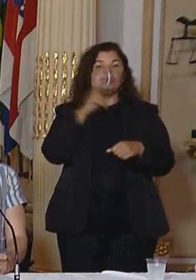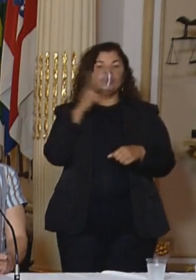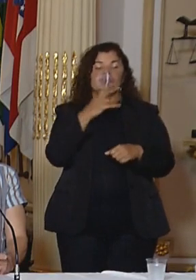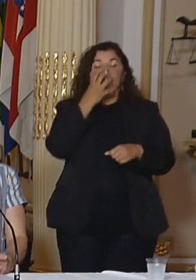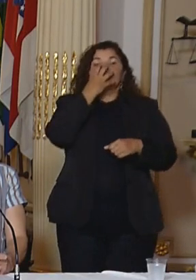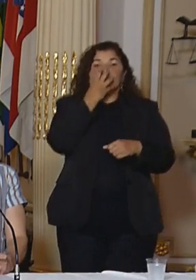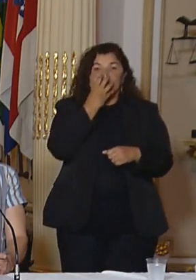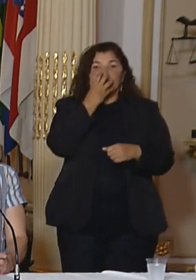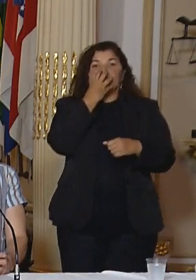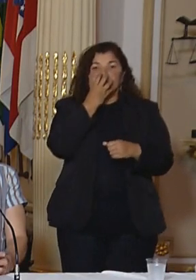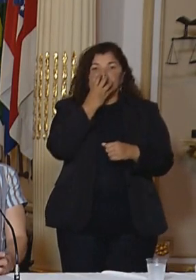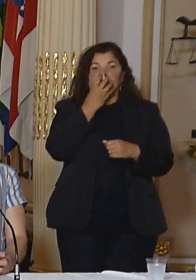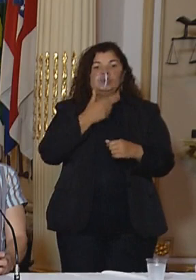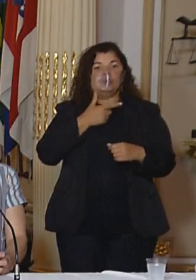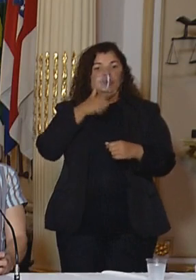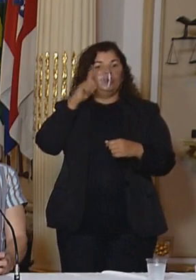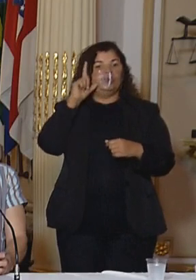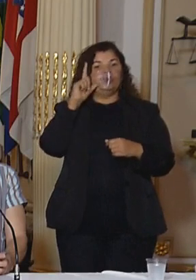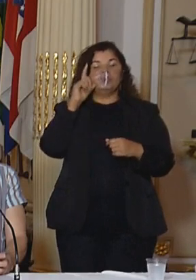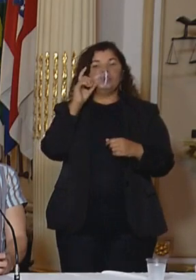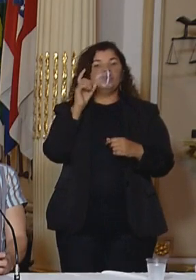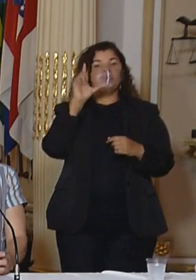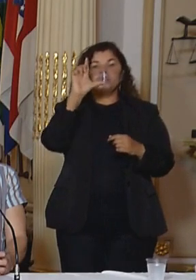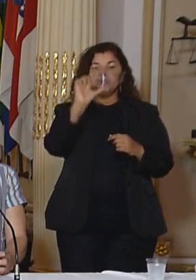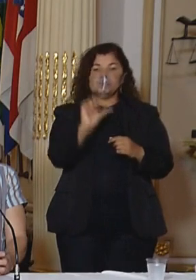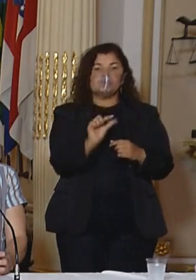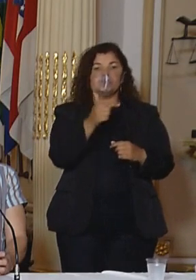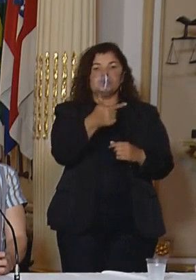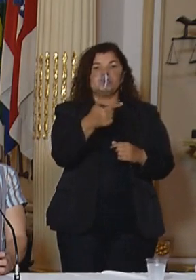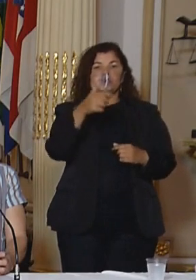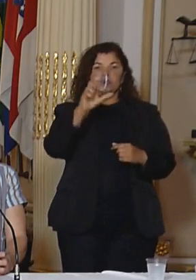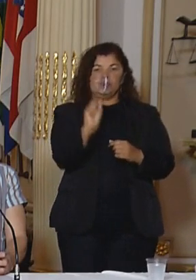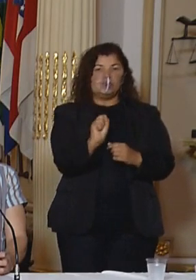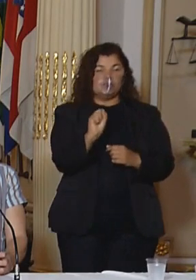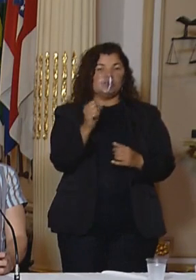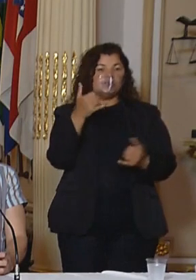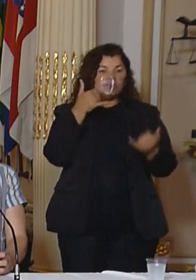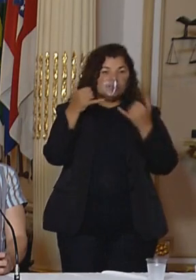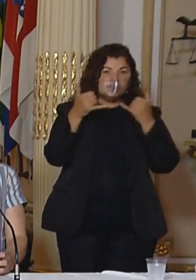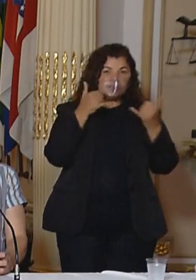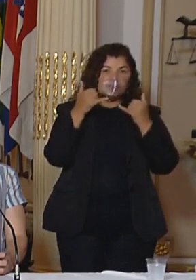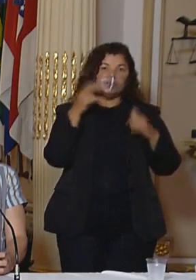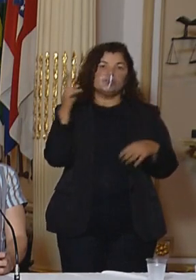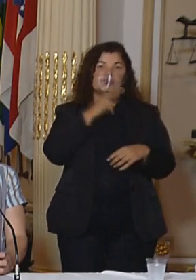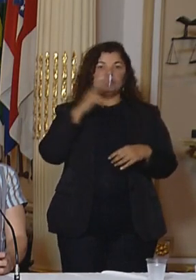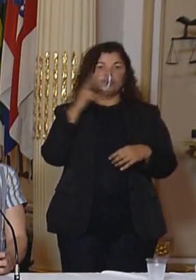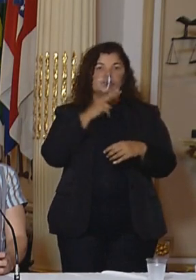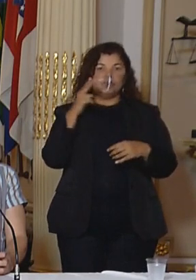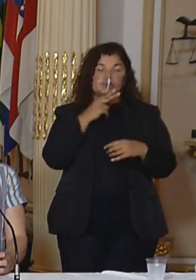ontem chegou a 28. Então, são indicações de que nesse período